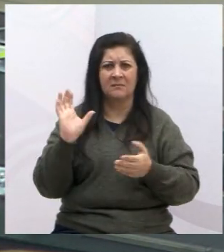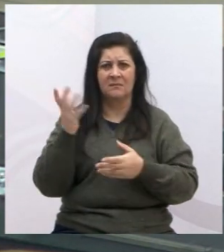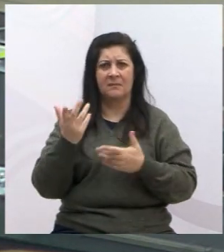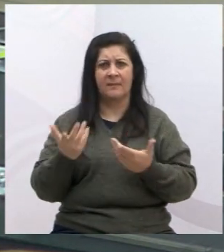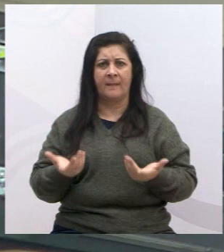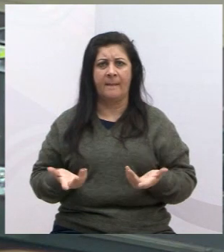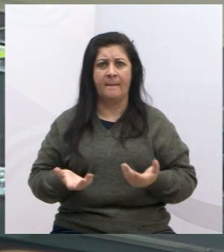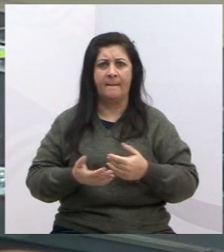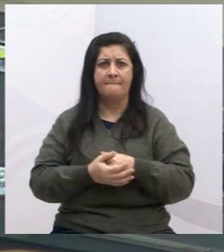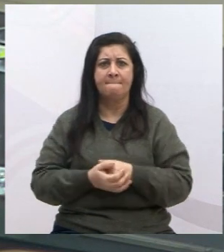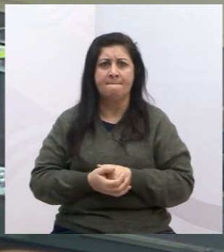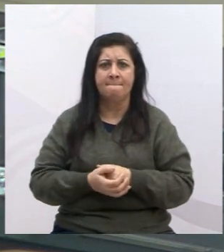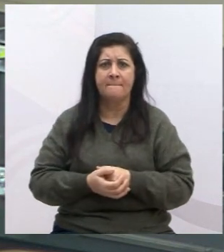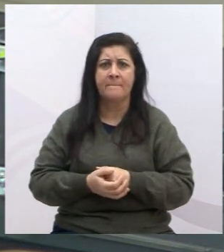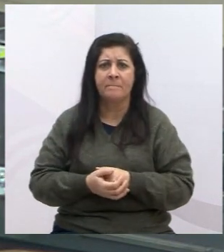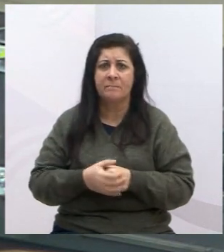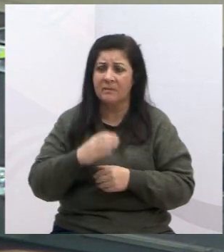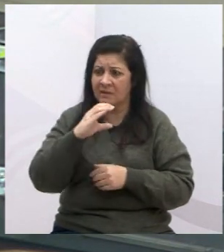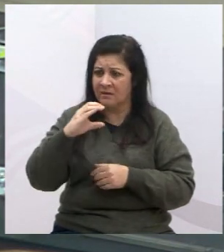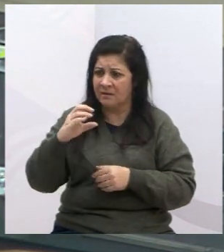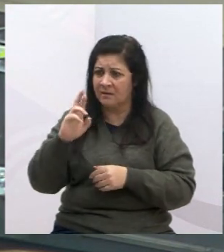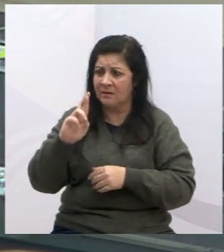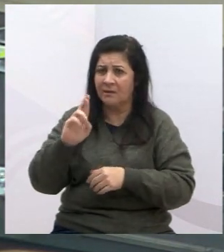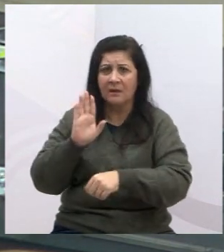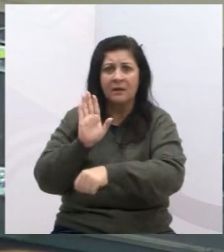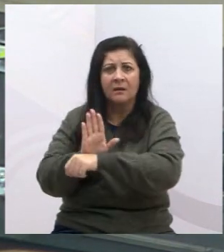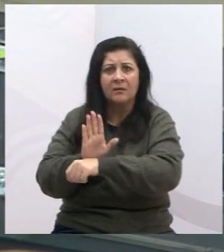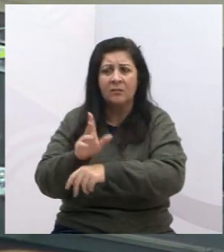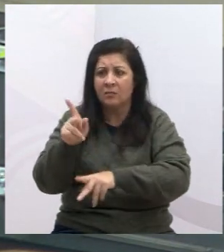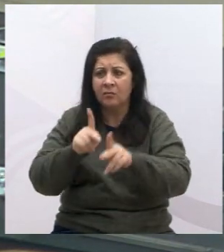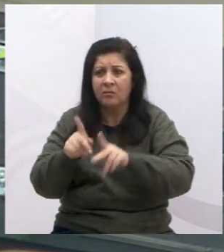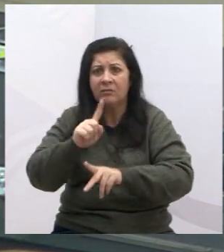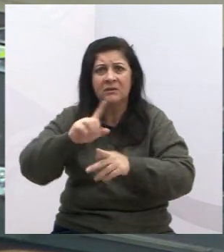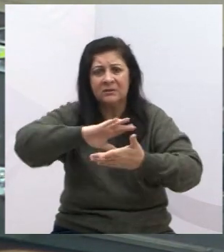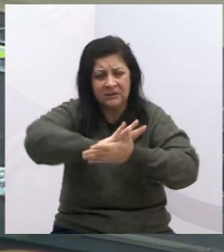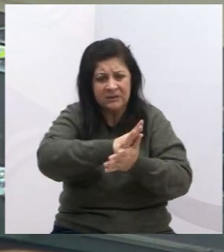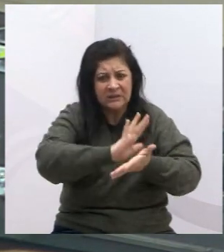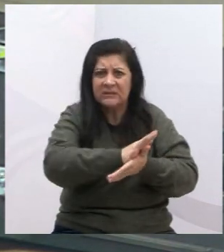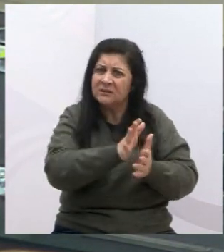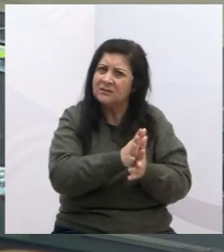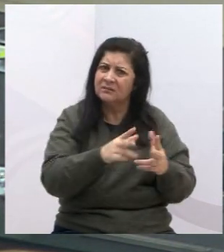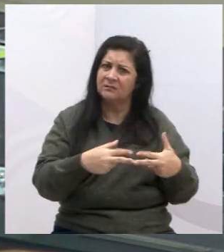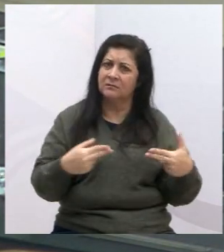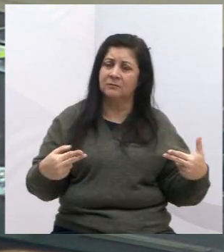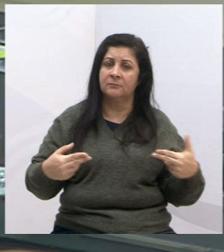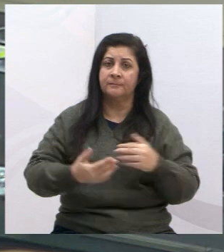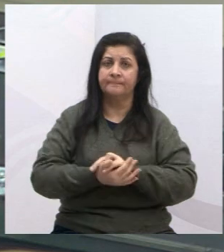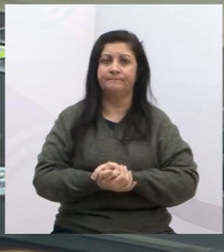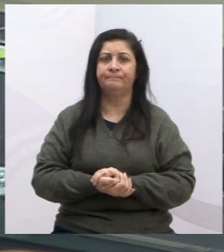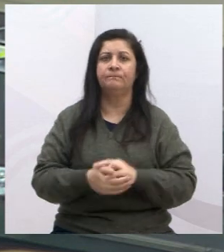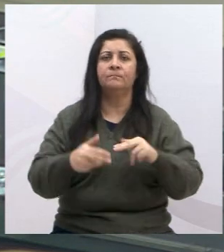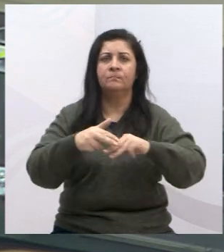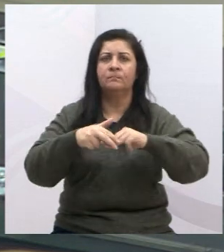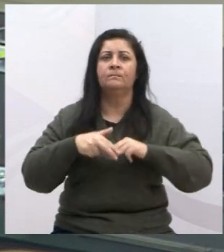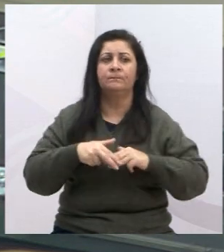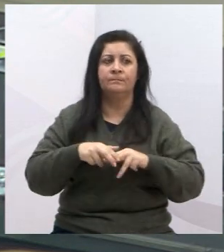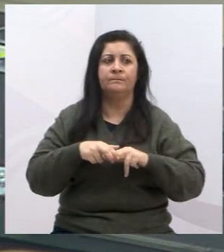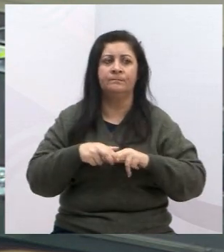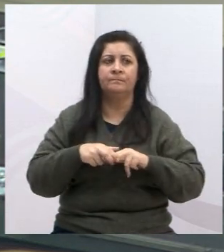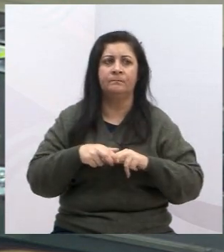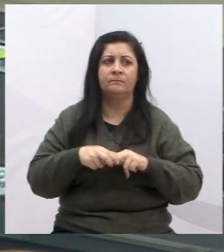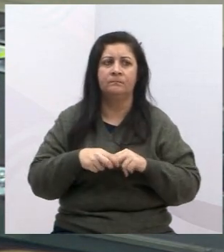Em vez de CCR Nova Dutra ajudar o povo, parece que estão querendo destruir as coisas do povo. Por isso que eu fiz